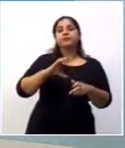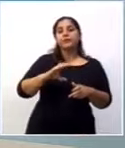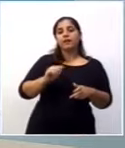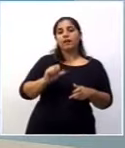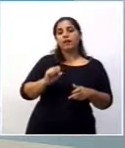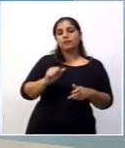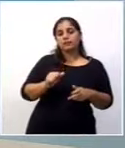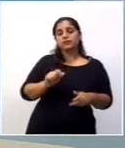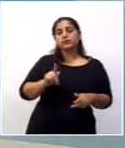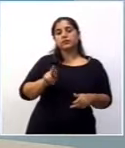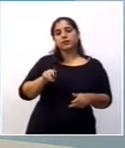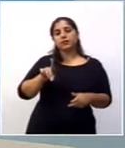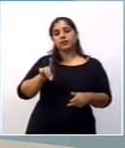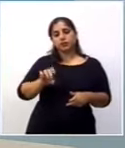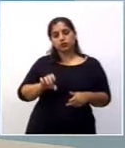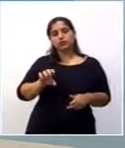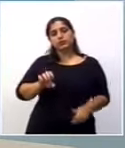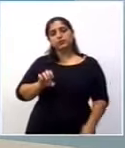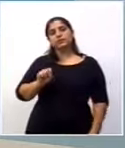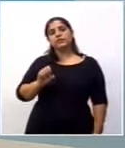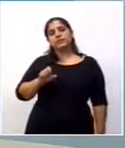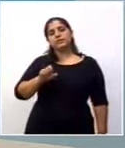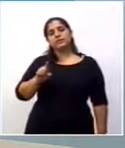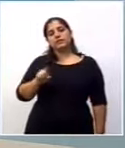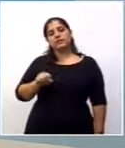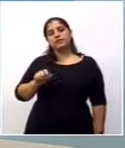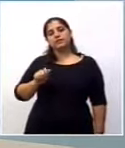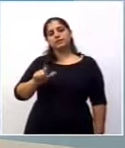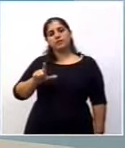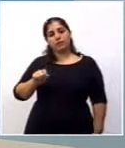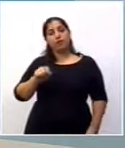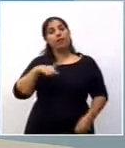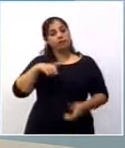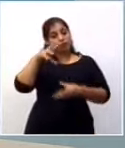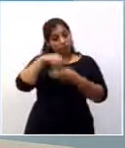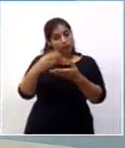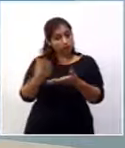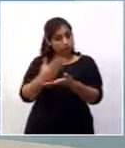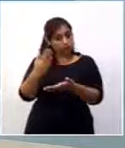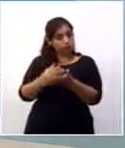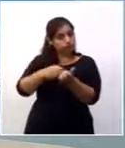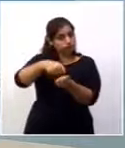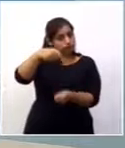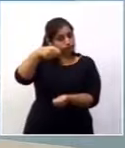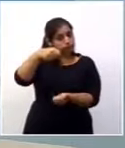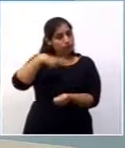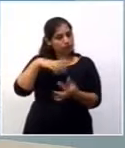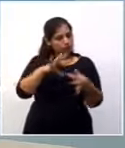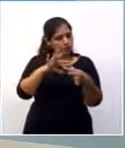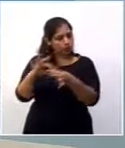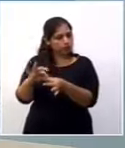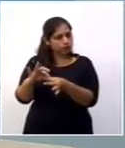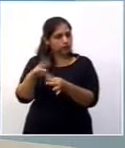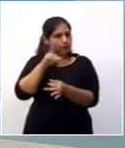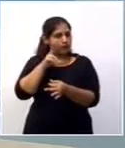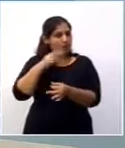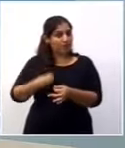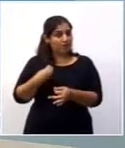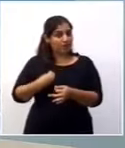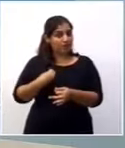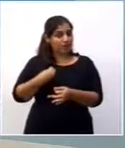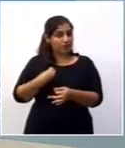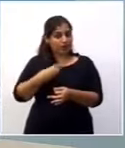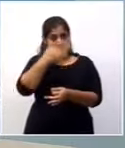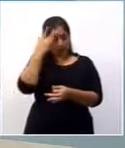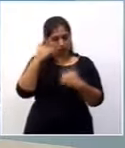Sem contar que ele tem um mapa nesse livro que contextualiza como era a vida nos